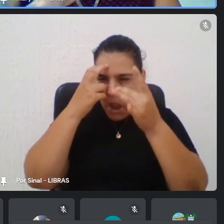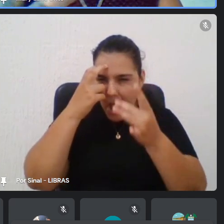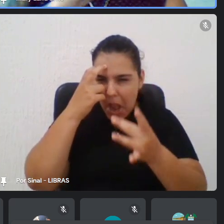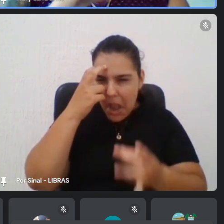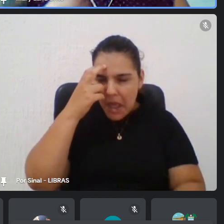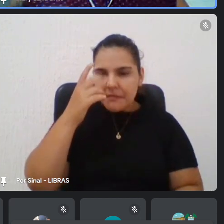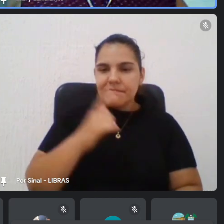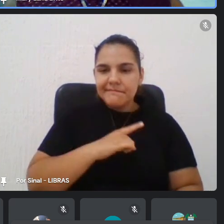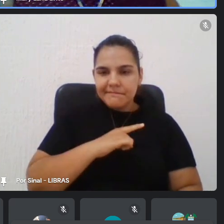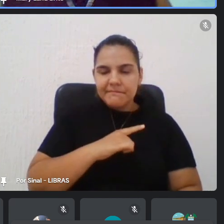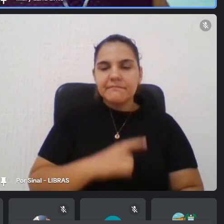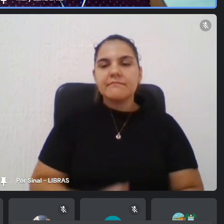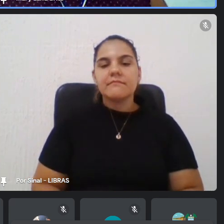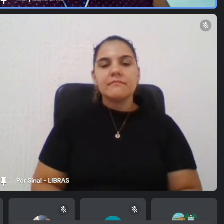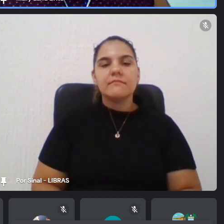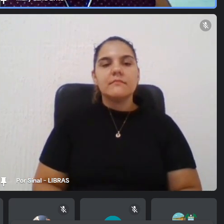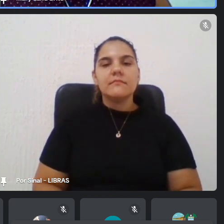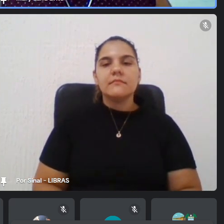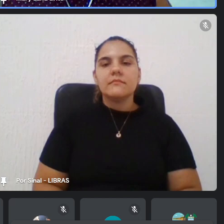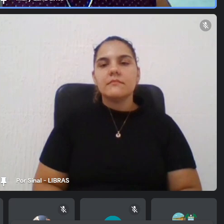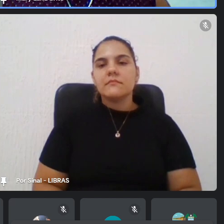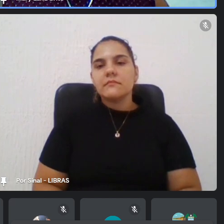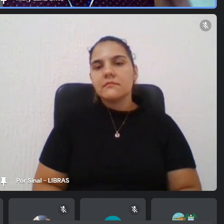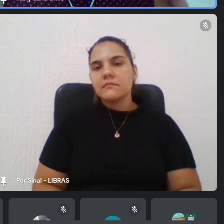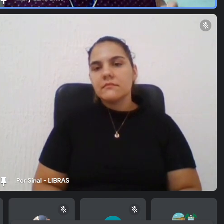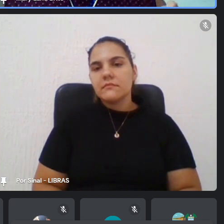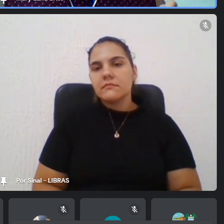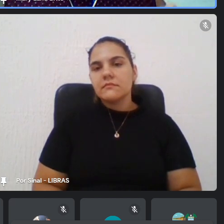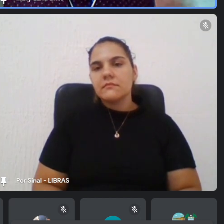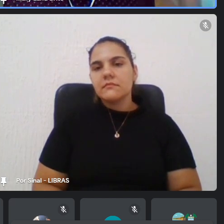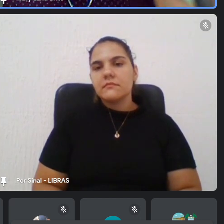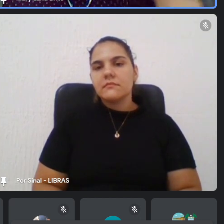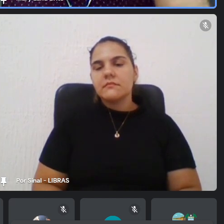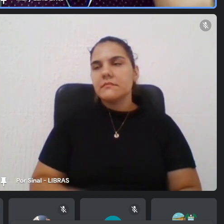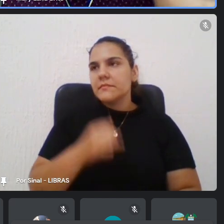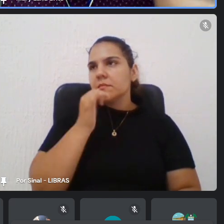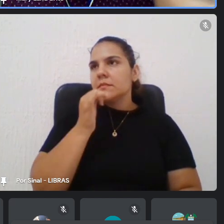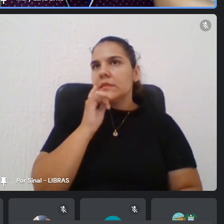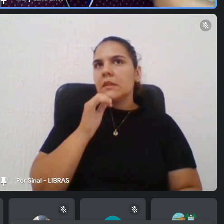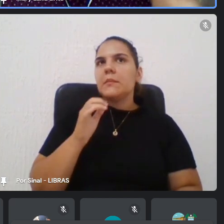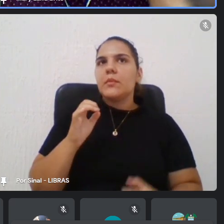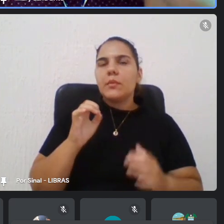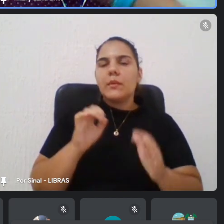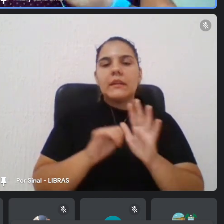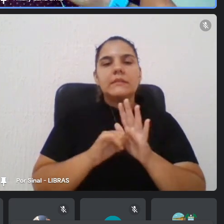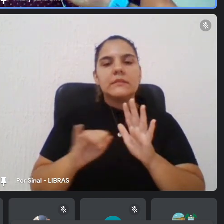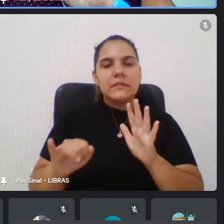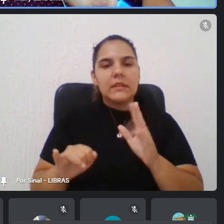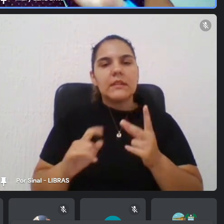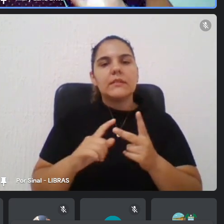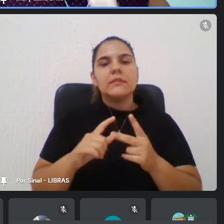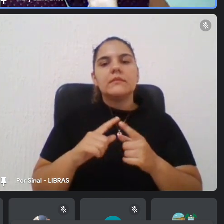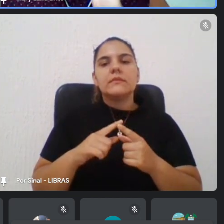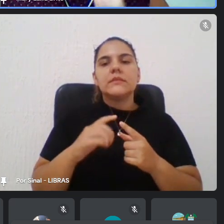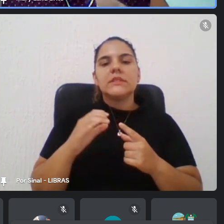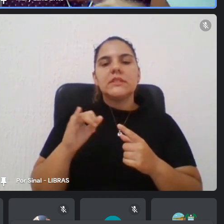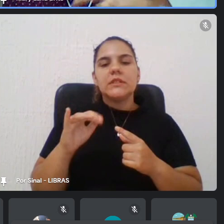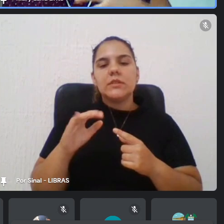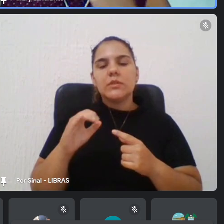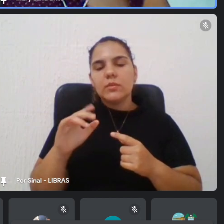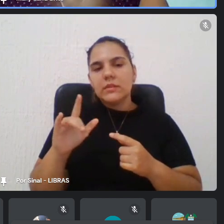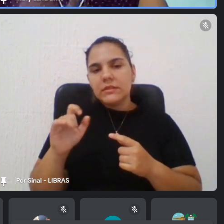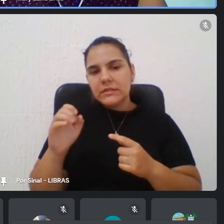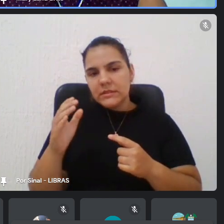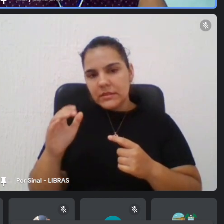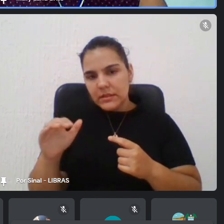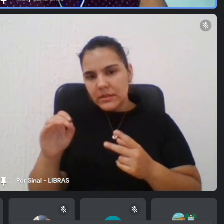gente está caminhando, ou, por exemplo, para editais de circulação, de festival, de montagem, por exemplo, que podem